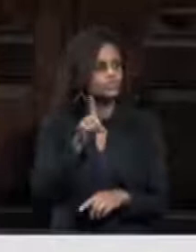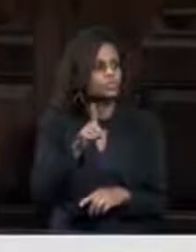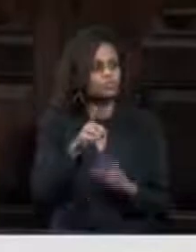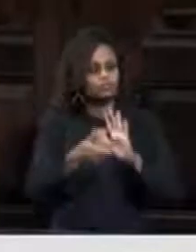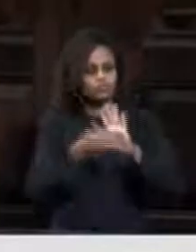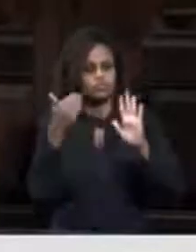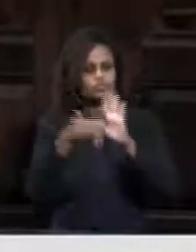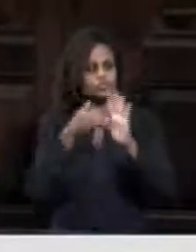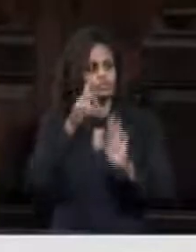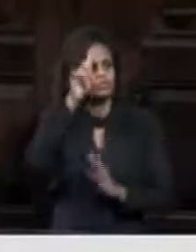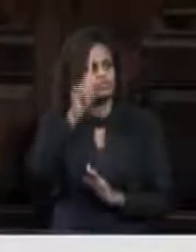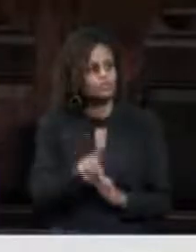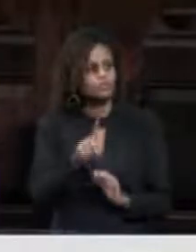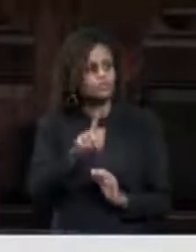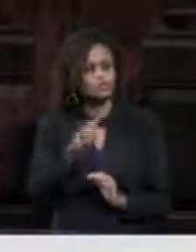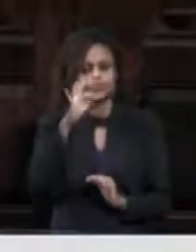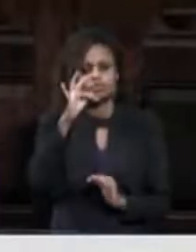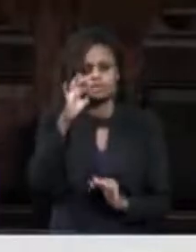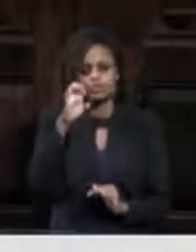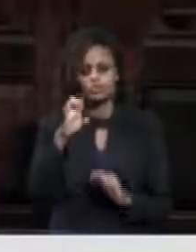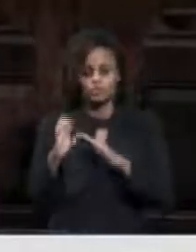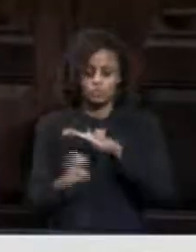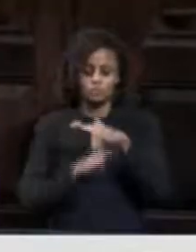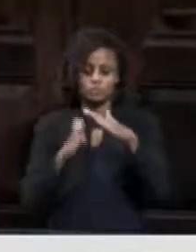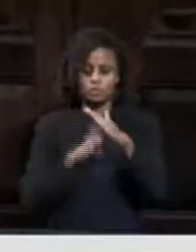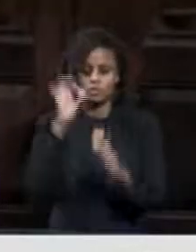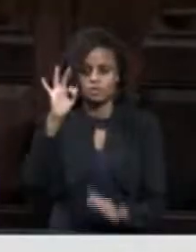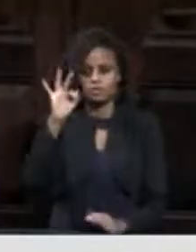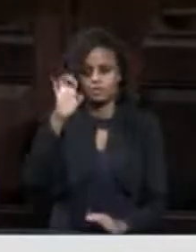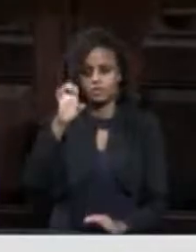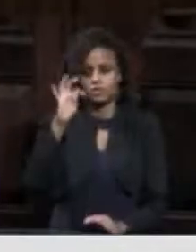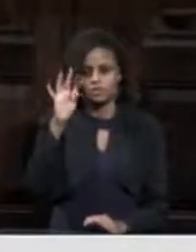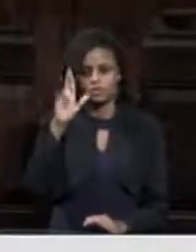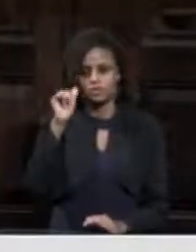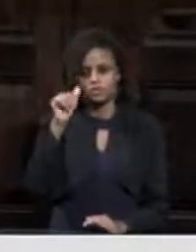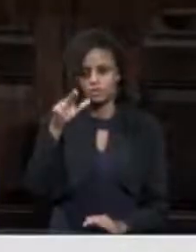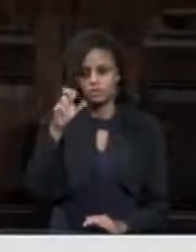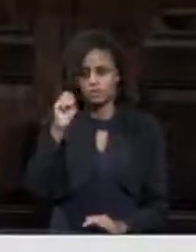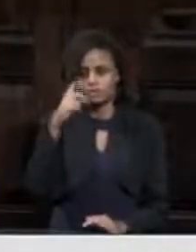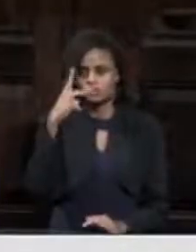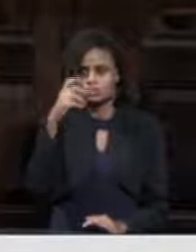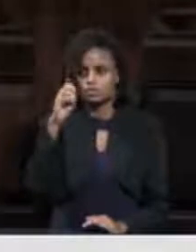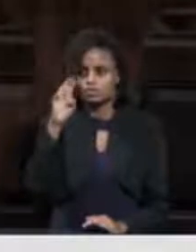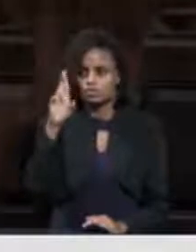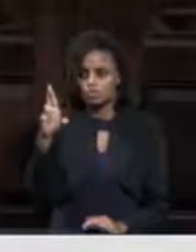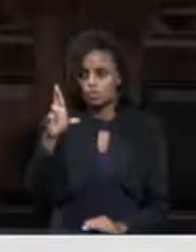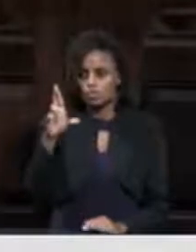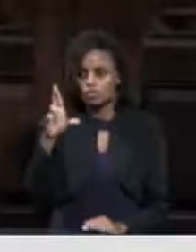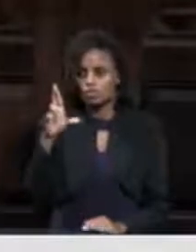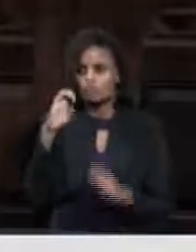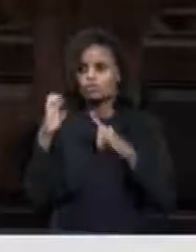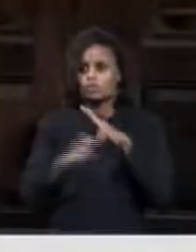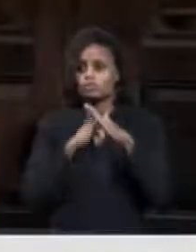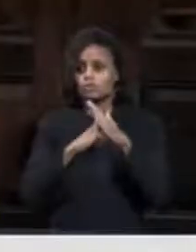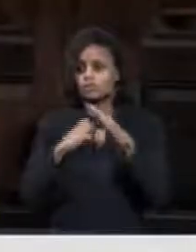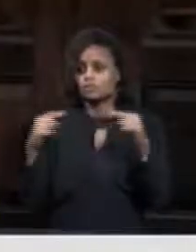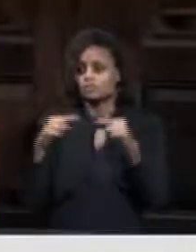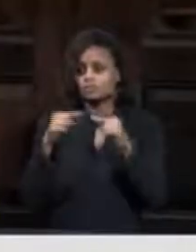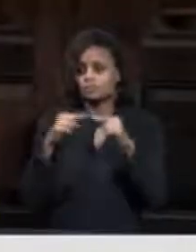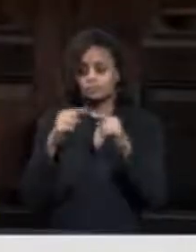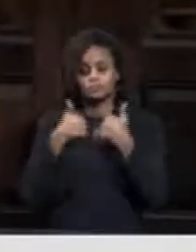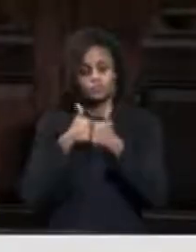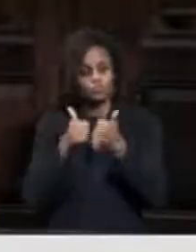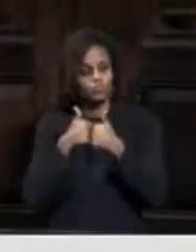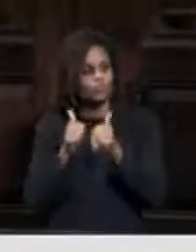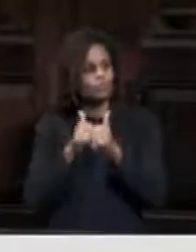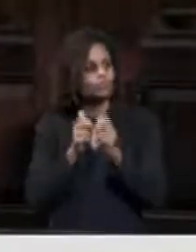dela existir, como tem existido até agora, inclusive com a afirmação tácita